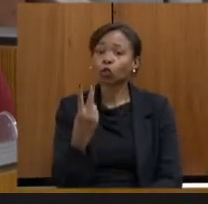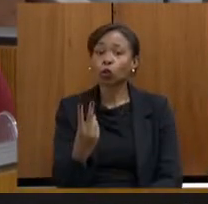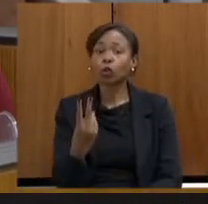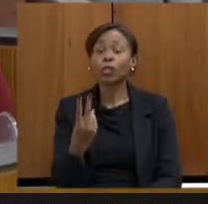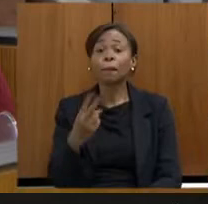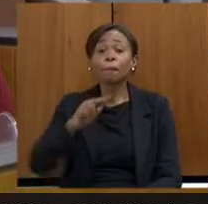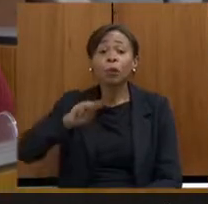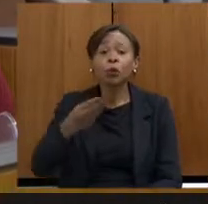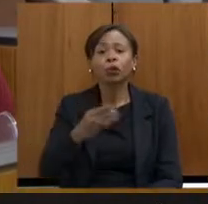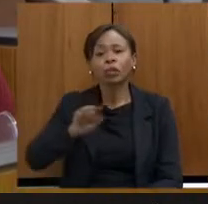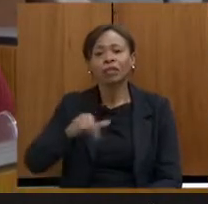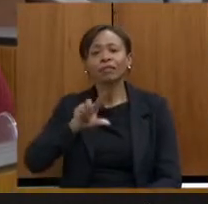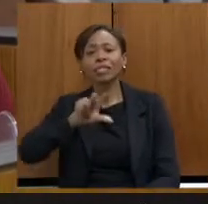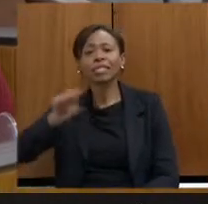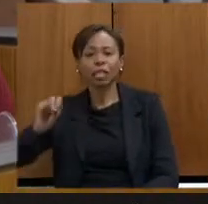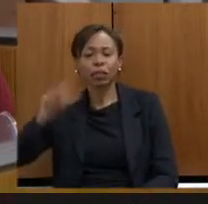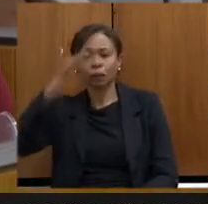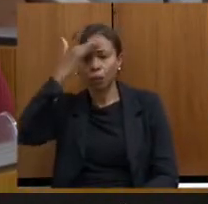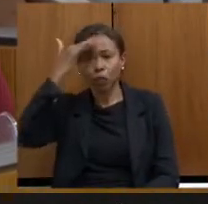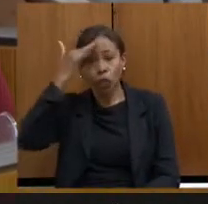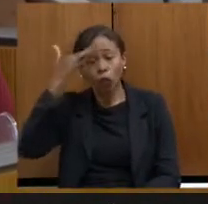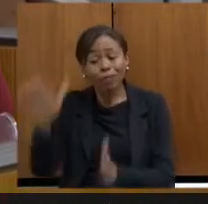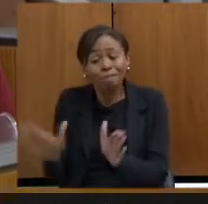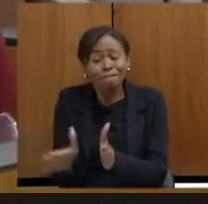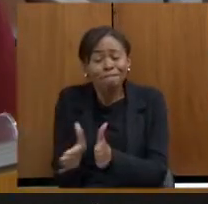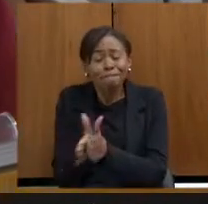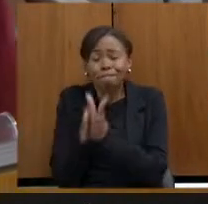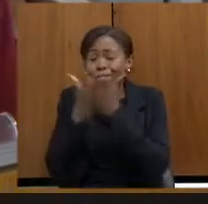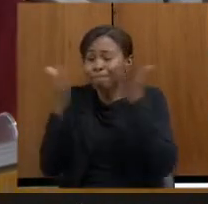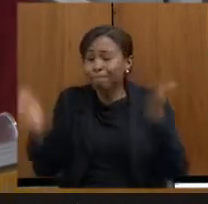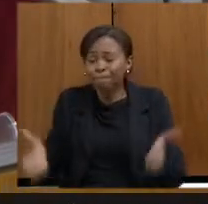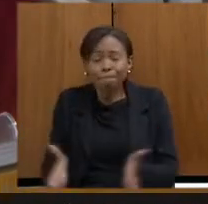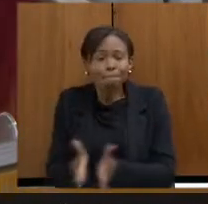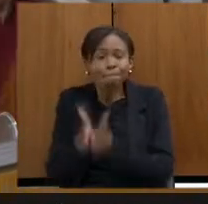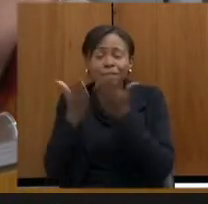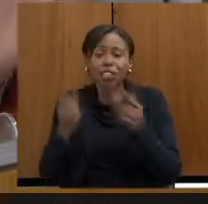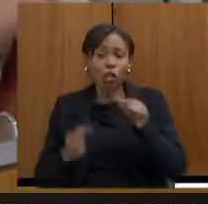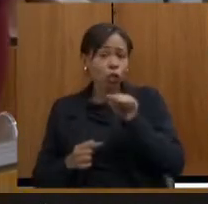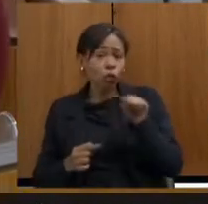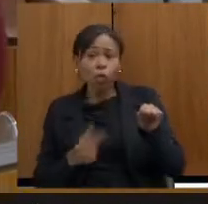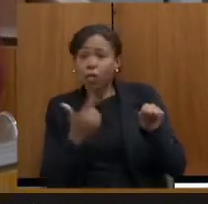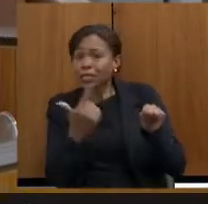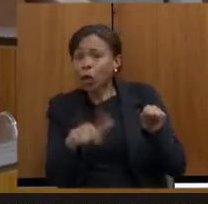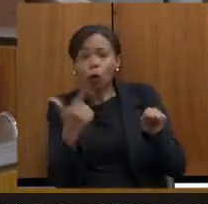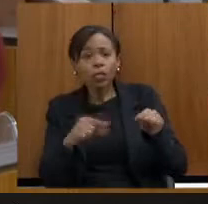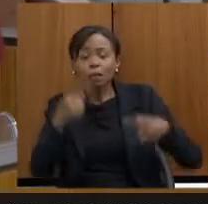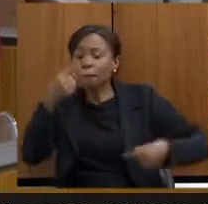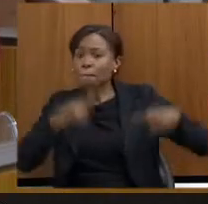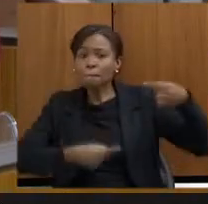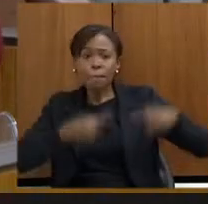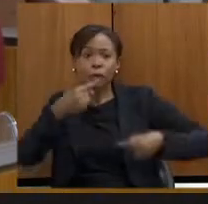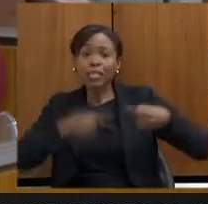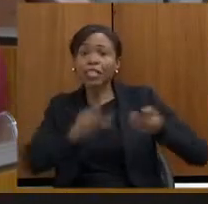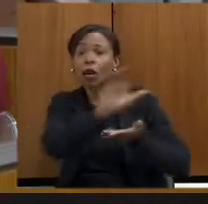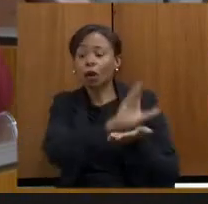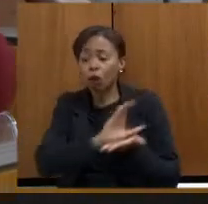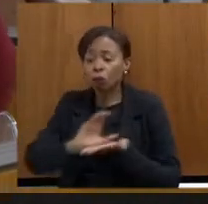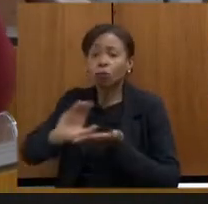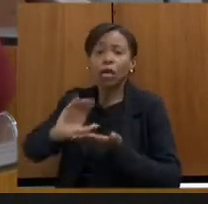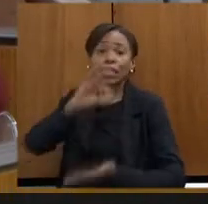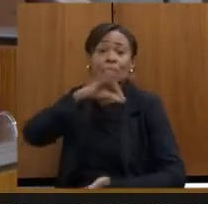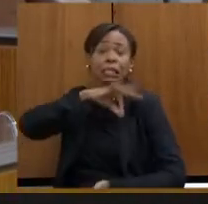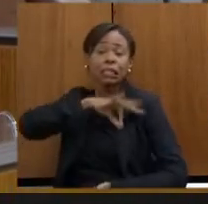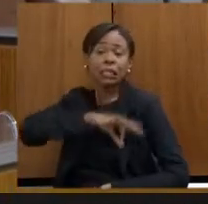2,5 milhões de pessoas que estão na pobreza extrema. Você não teve nenhuma política permanente de transferência de renda